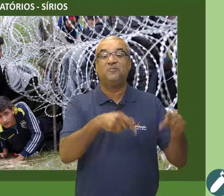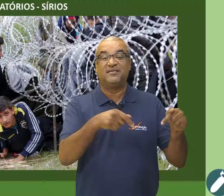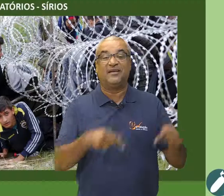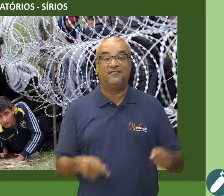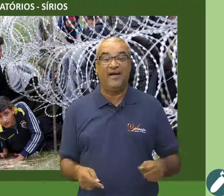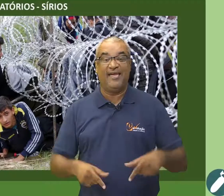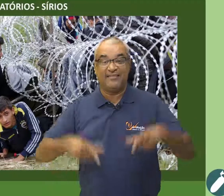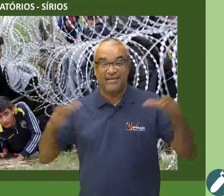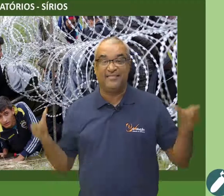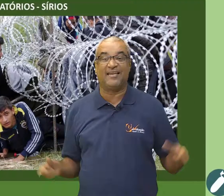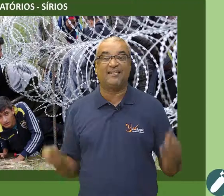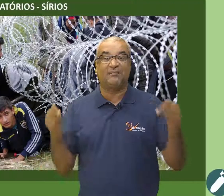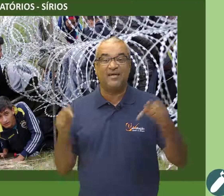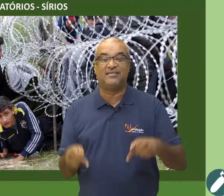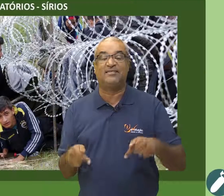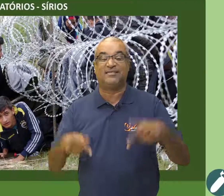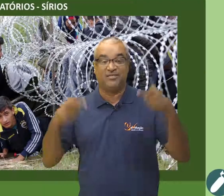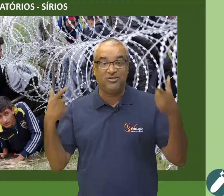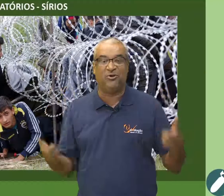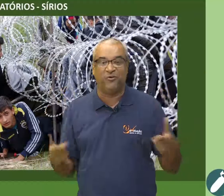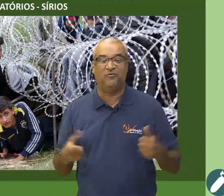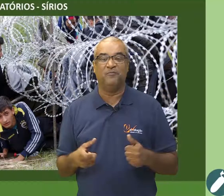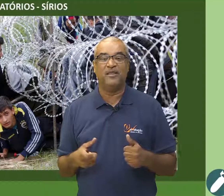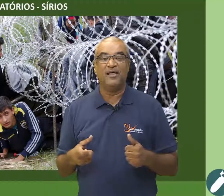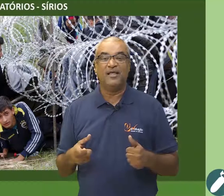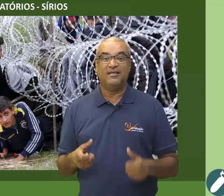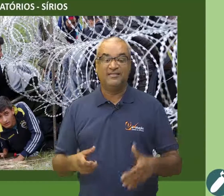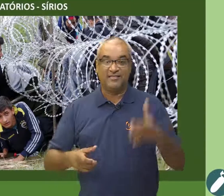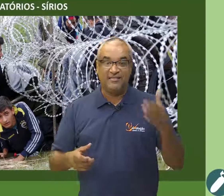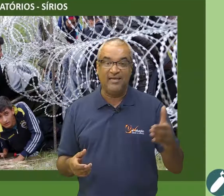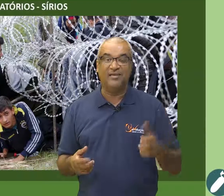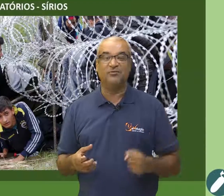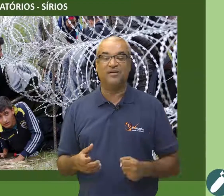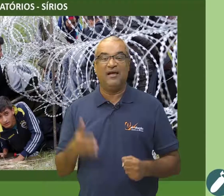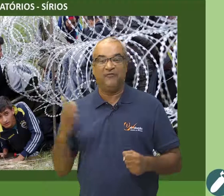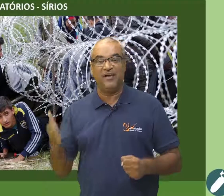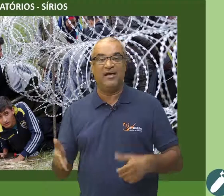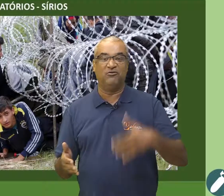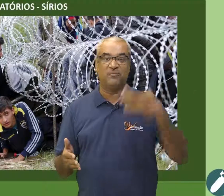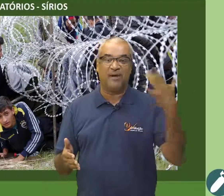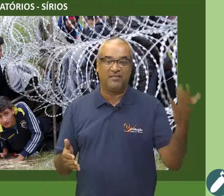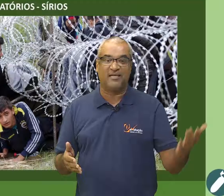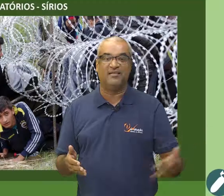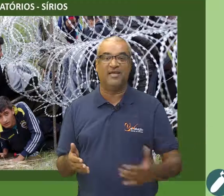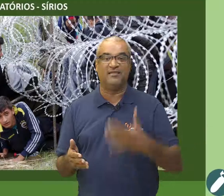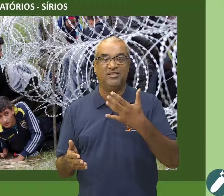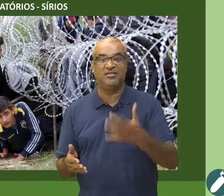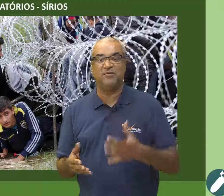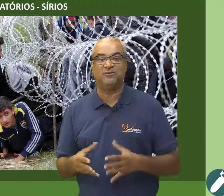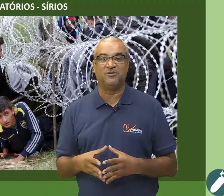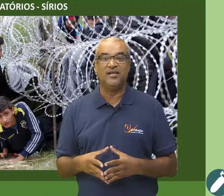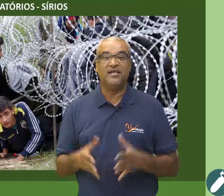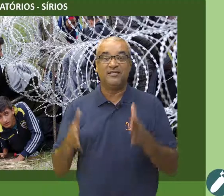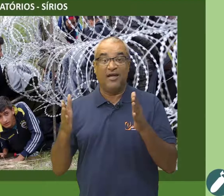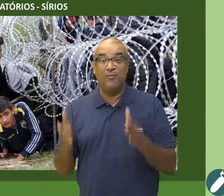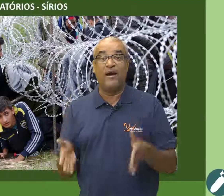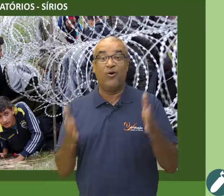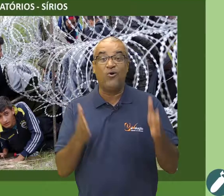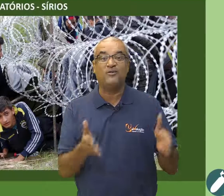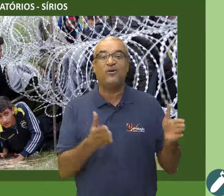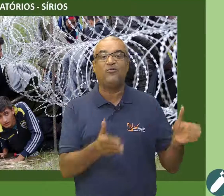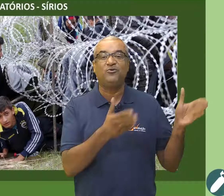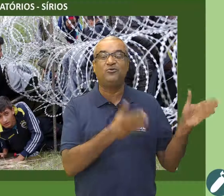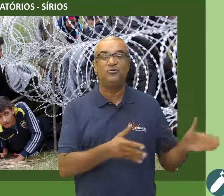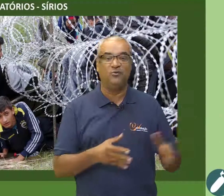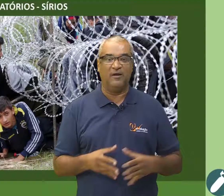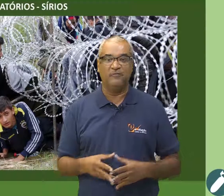vamos observar essa entrada maciça de novo de sírios, afegãos, paquistaneses, egípcios, já é uma